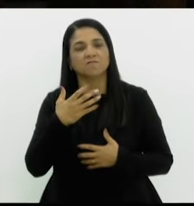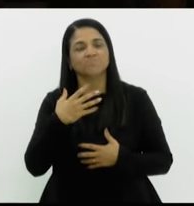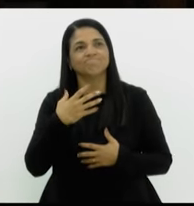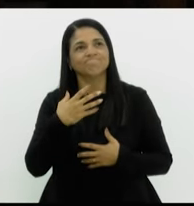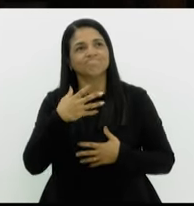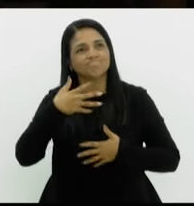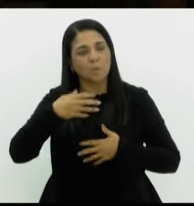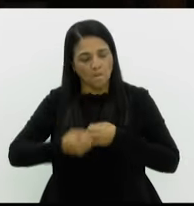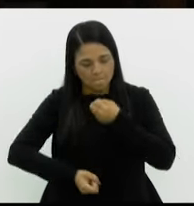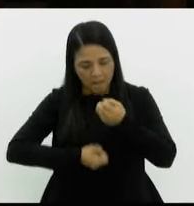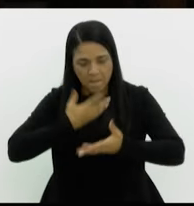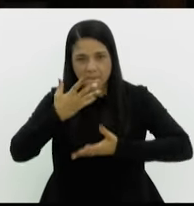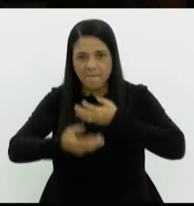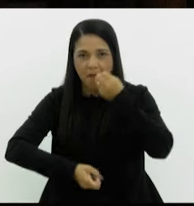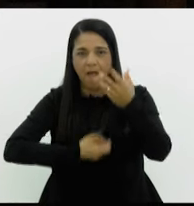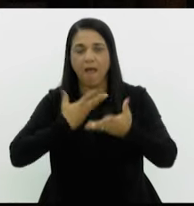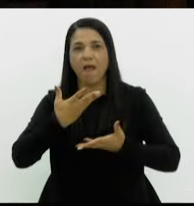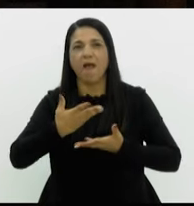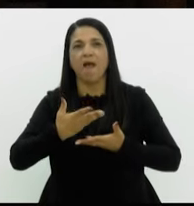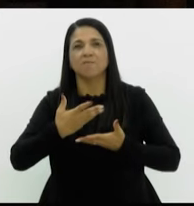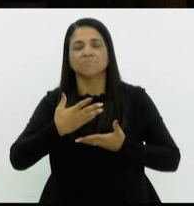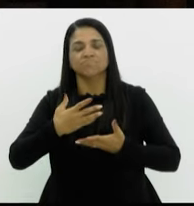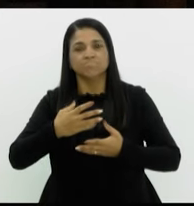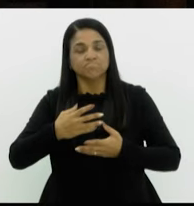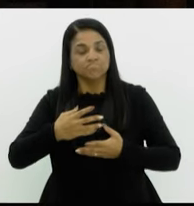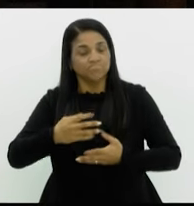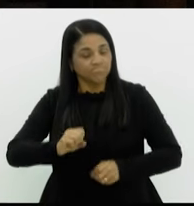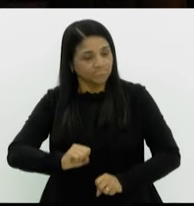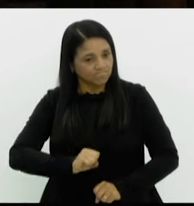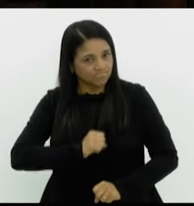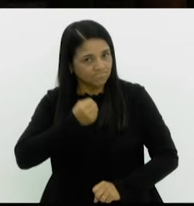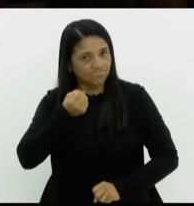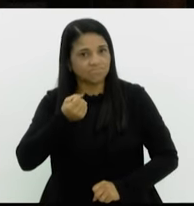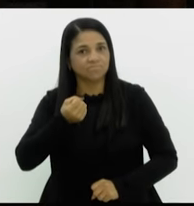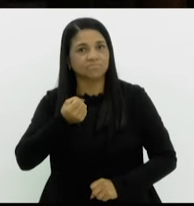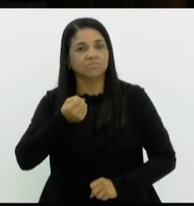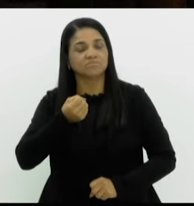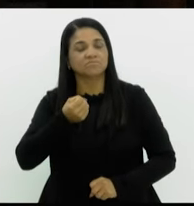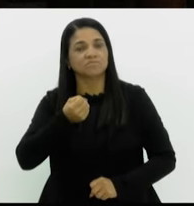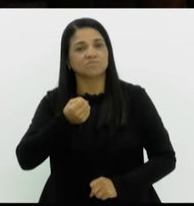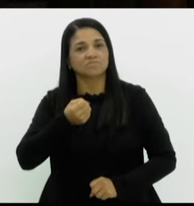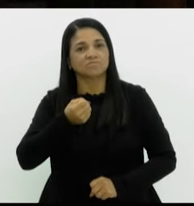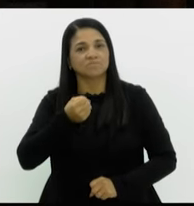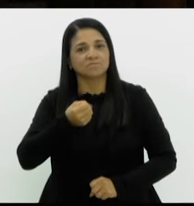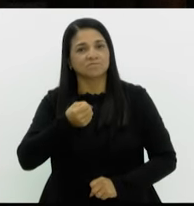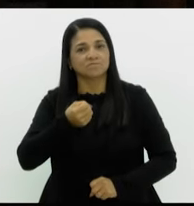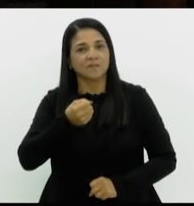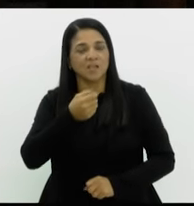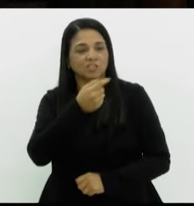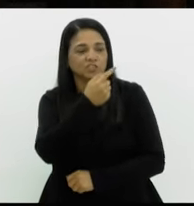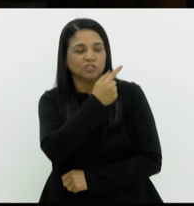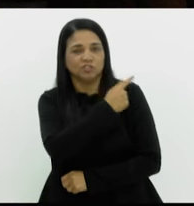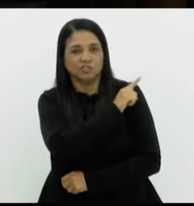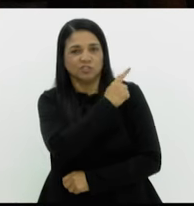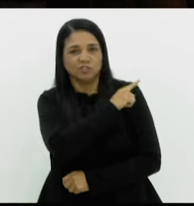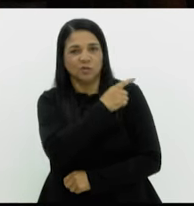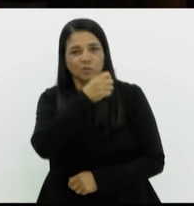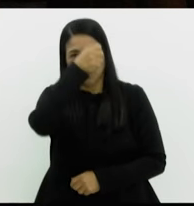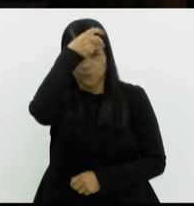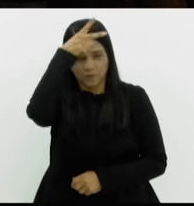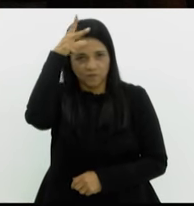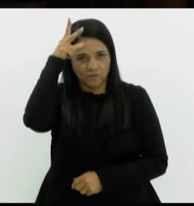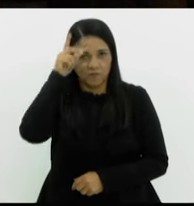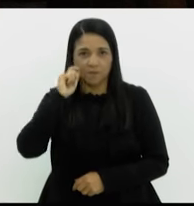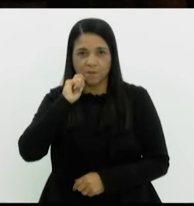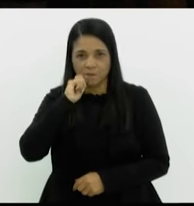minha grandiosa indignação com relação à gestão do prefeito Eduardo